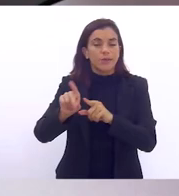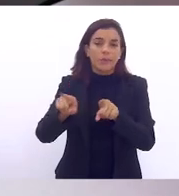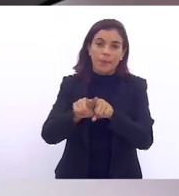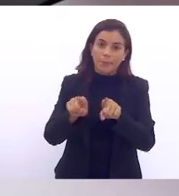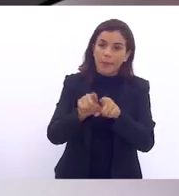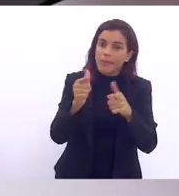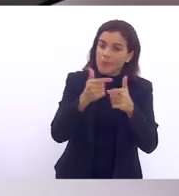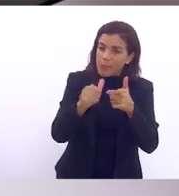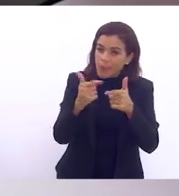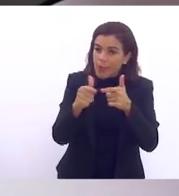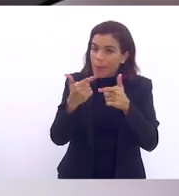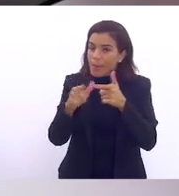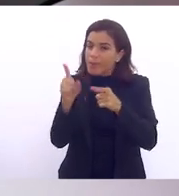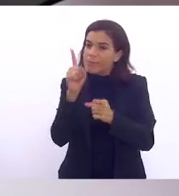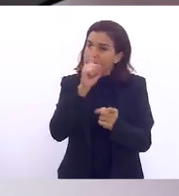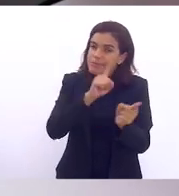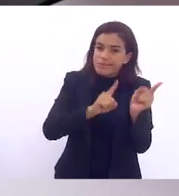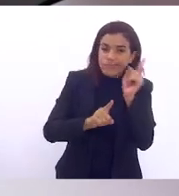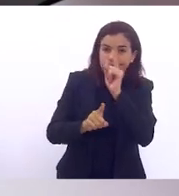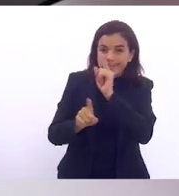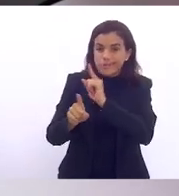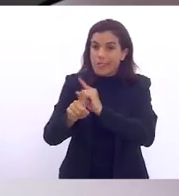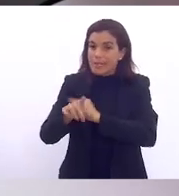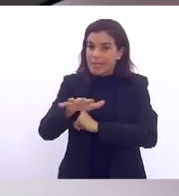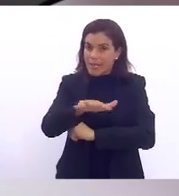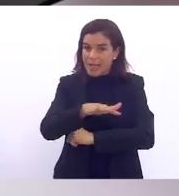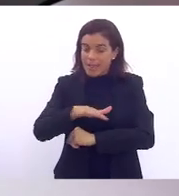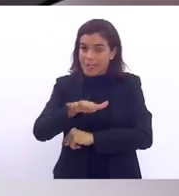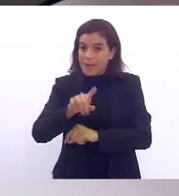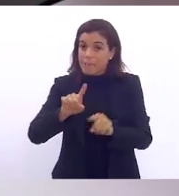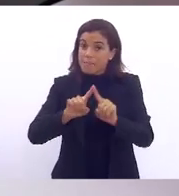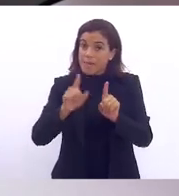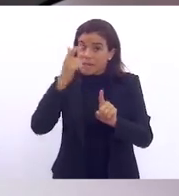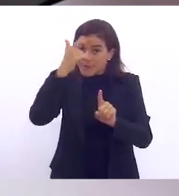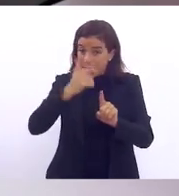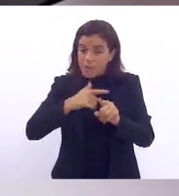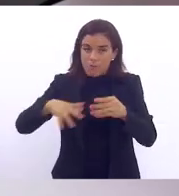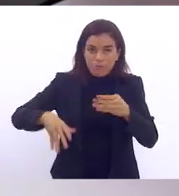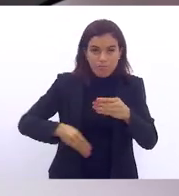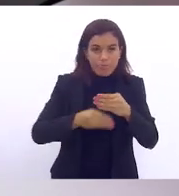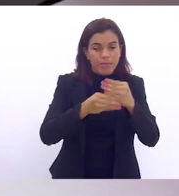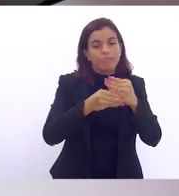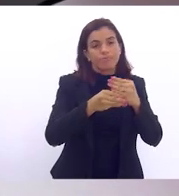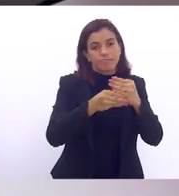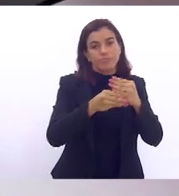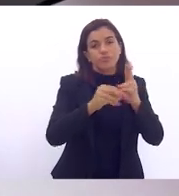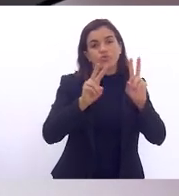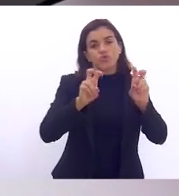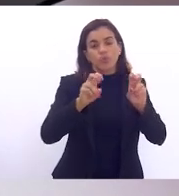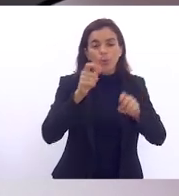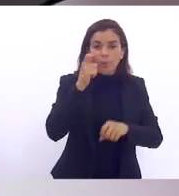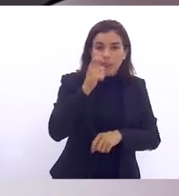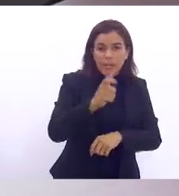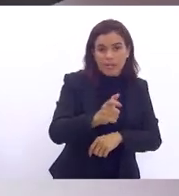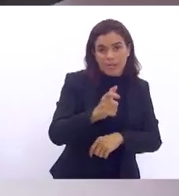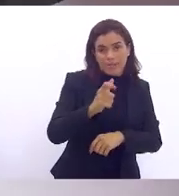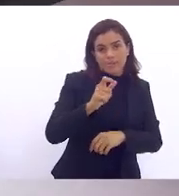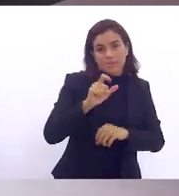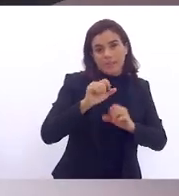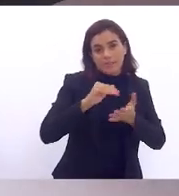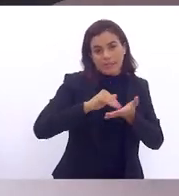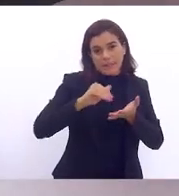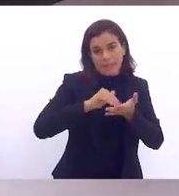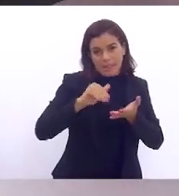vem trazendo ali para aquela região mas reitero aqui o compromisso da secretaria de Defesa do Consumidor junto com o